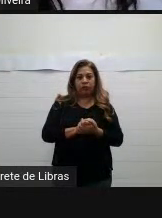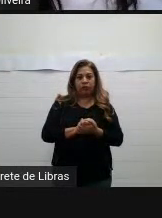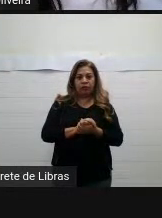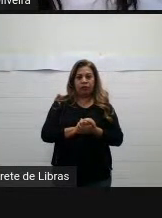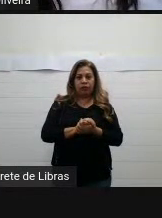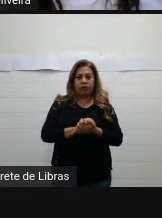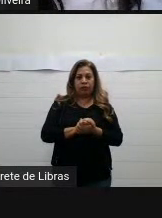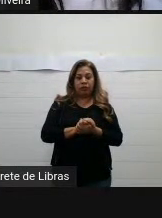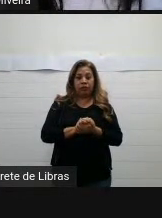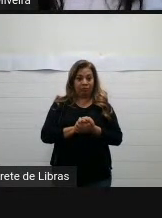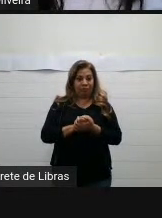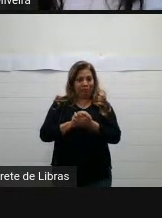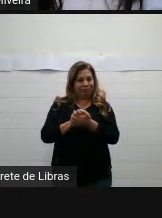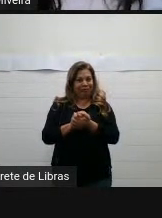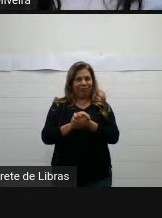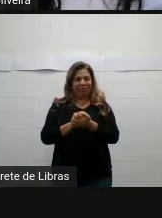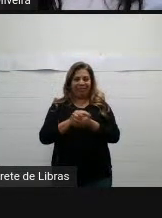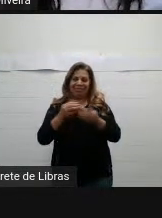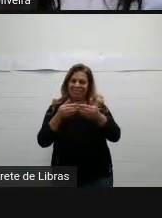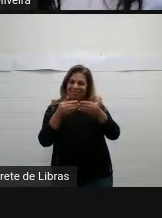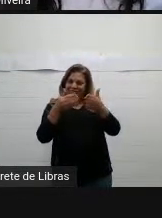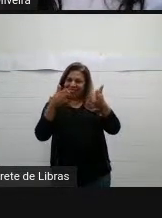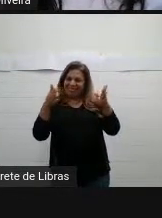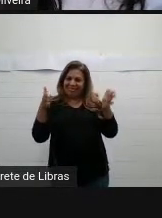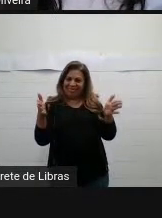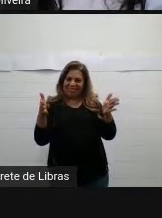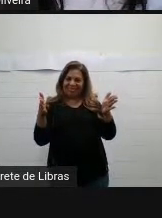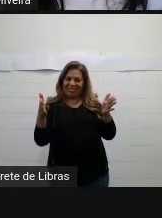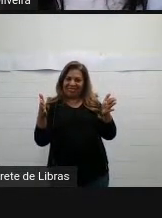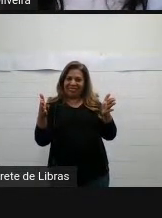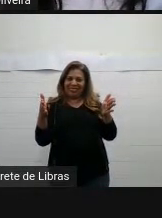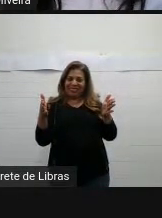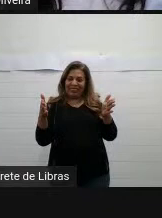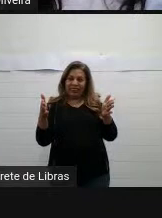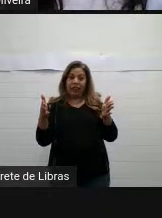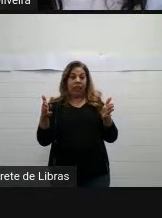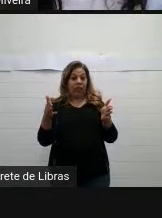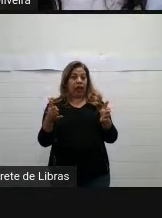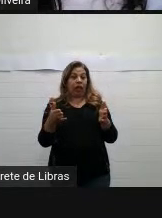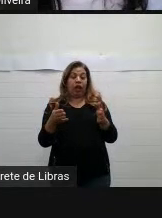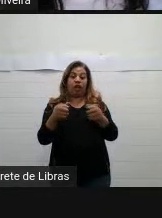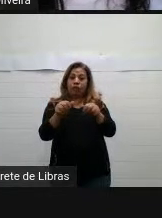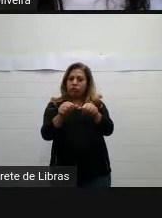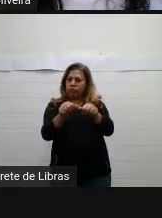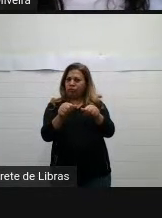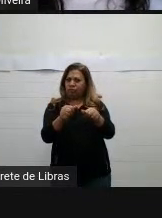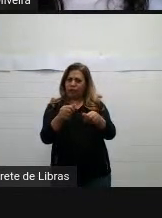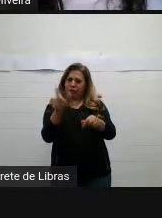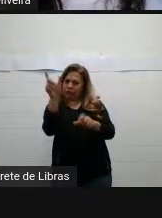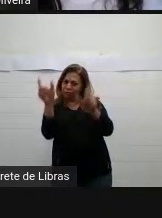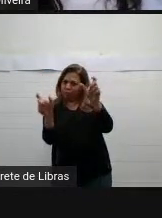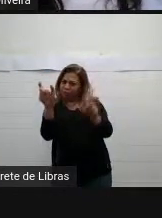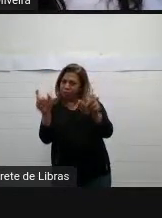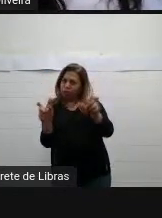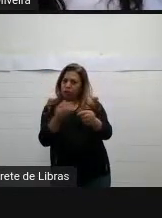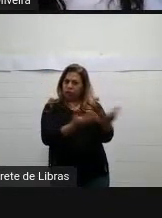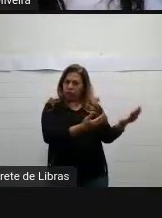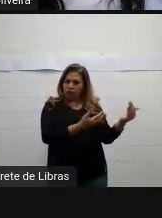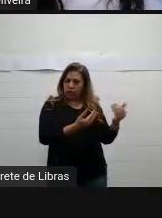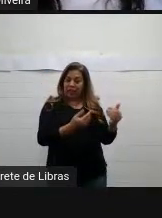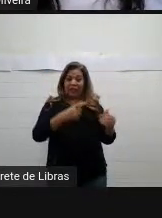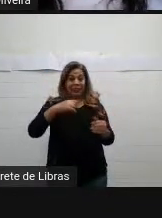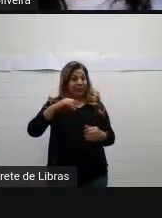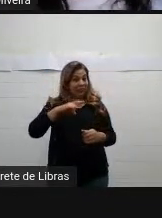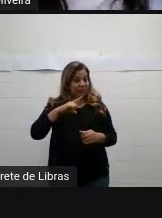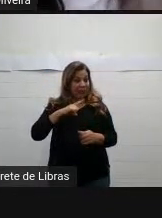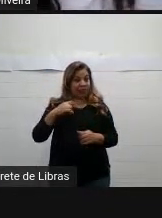de estreia, né? Como se tratava de um público muito jovem, a gente teve que reinventar. Tinham pessoas de 15